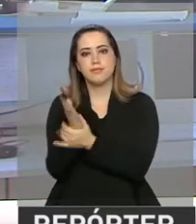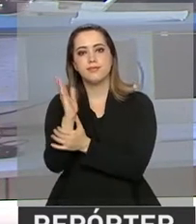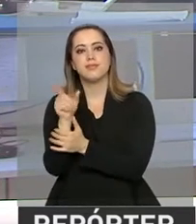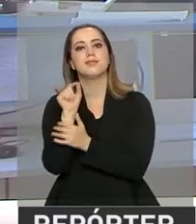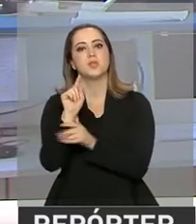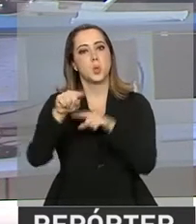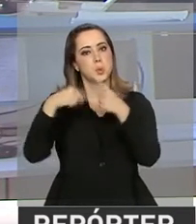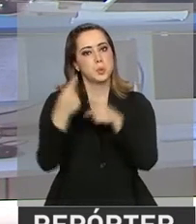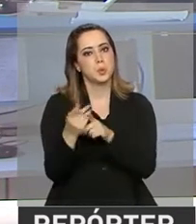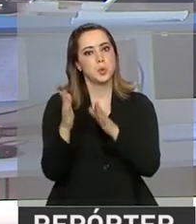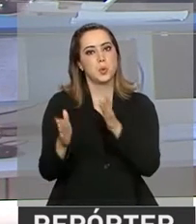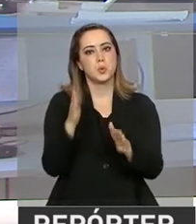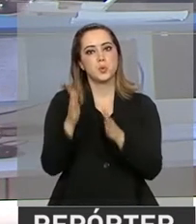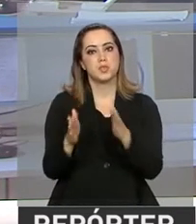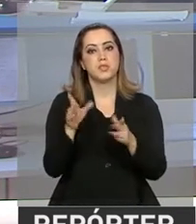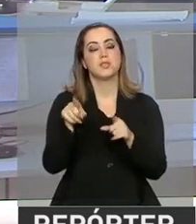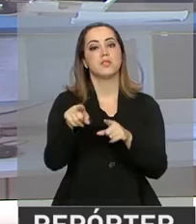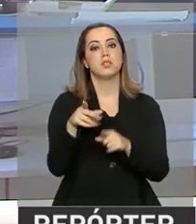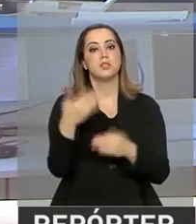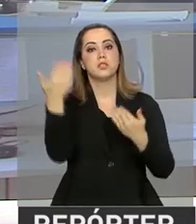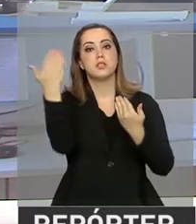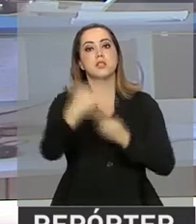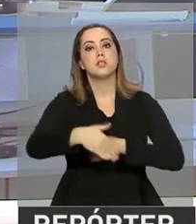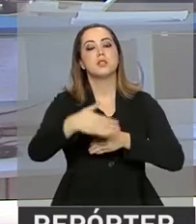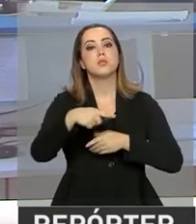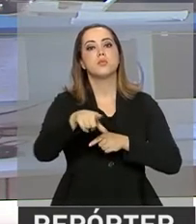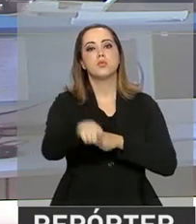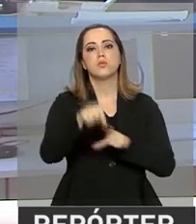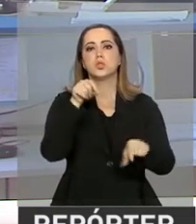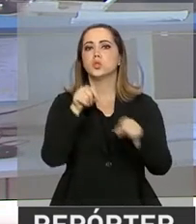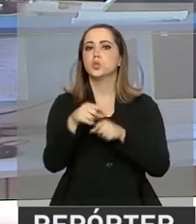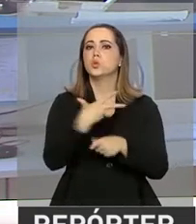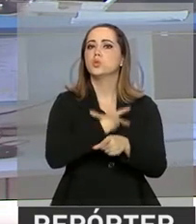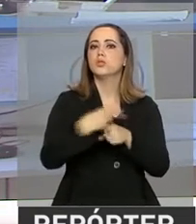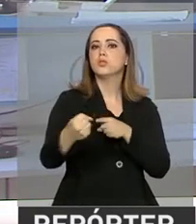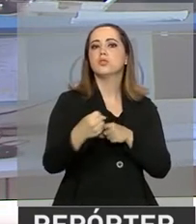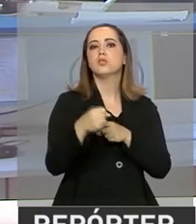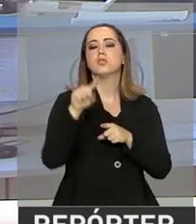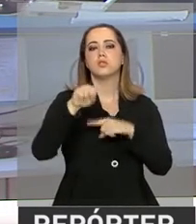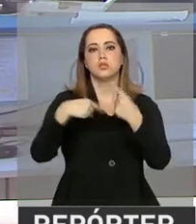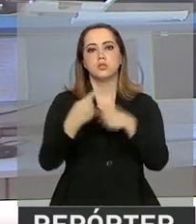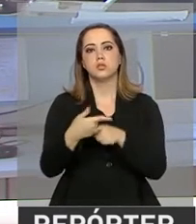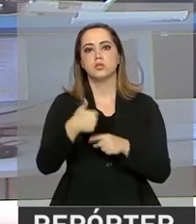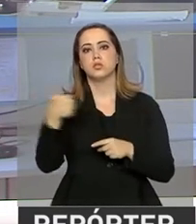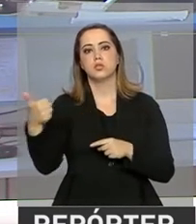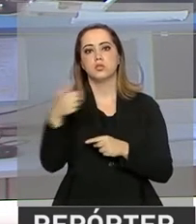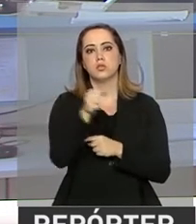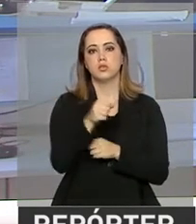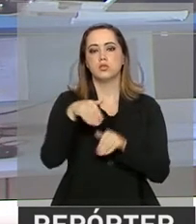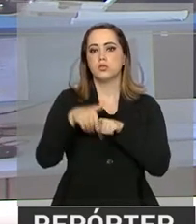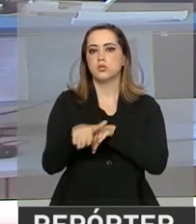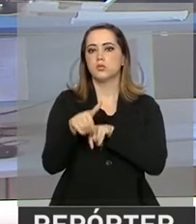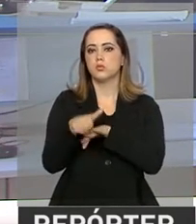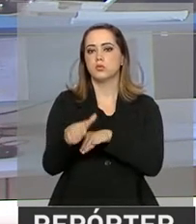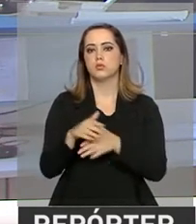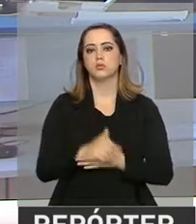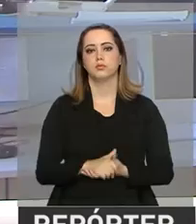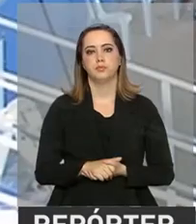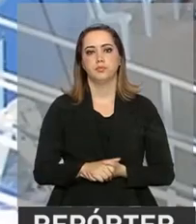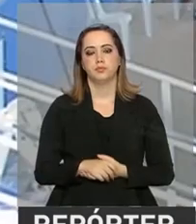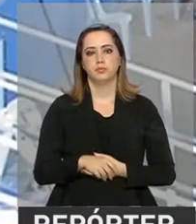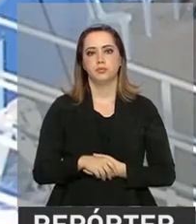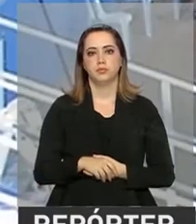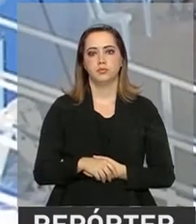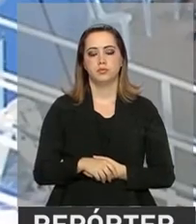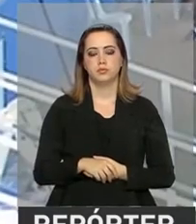competição as provas que vão determinar os vencedores serão aplicadas em todo o brasil no dia 10 de setembro